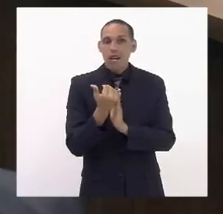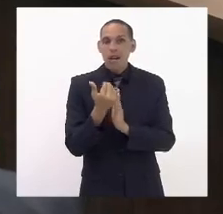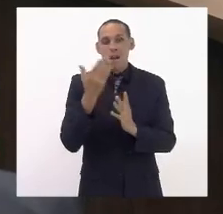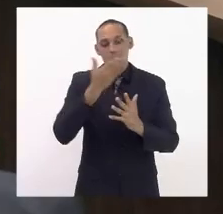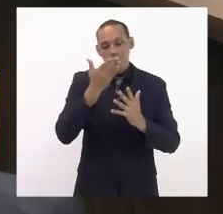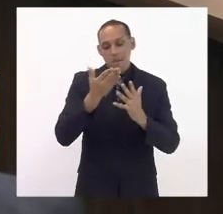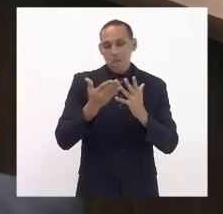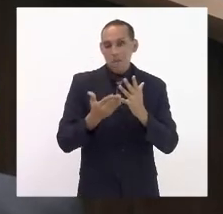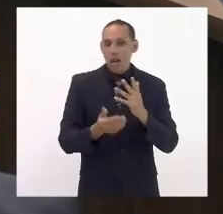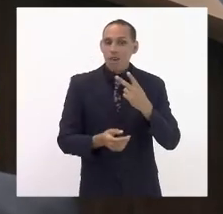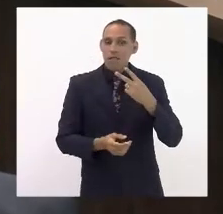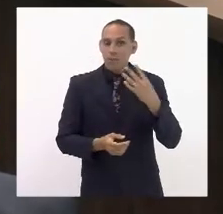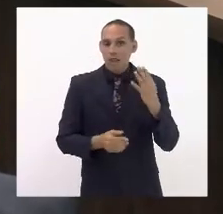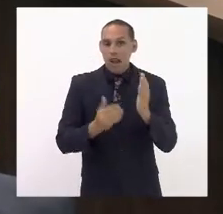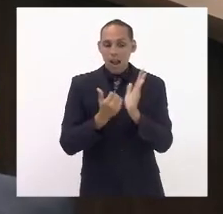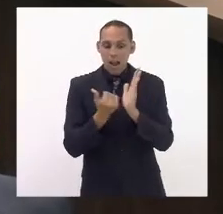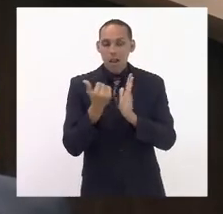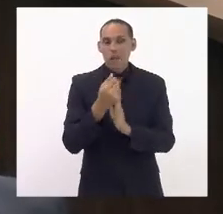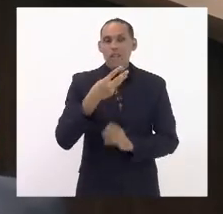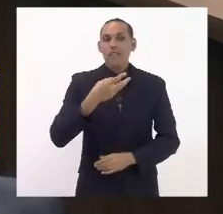de 24 para